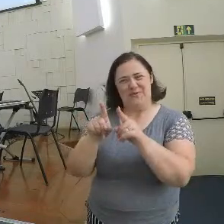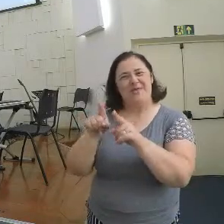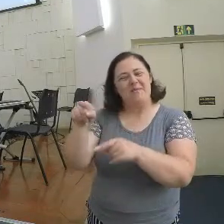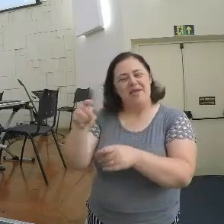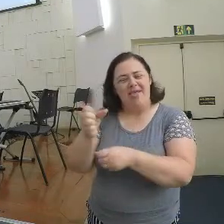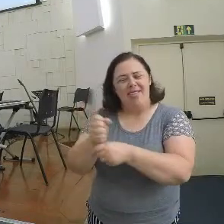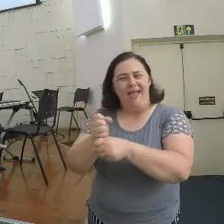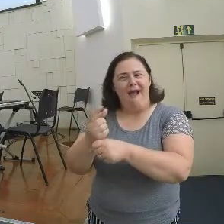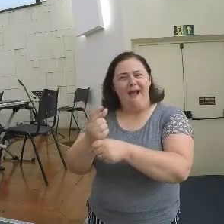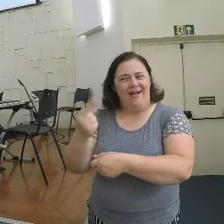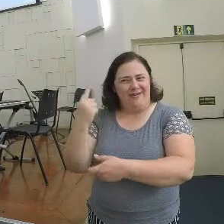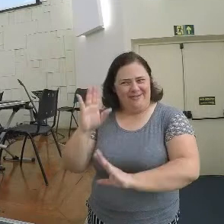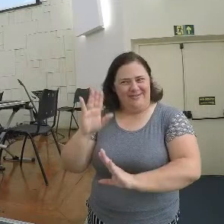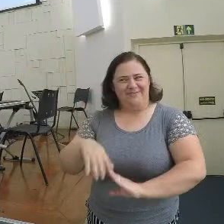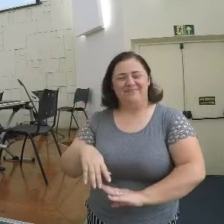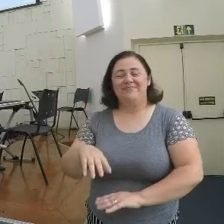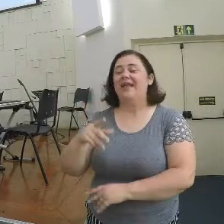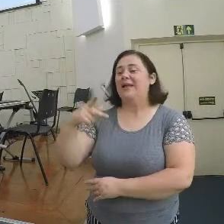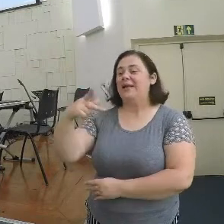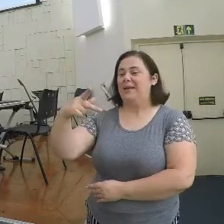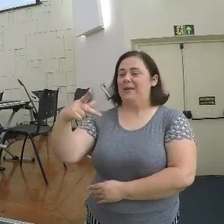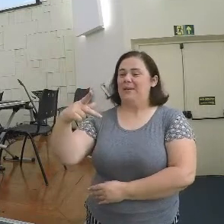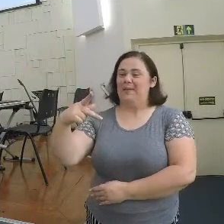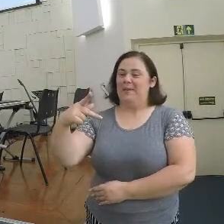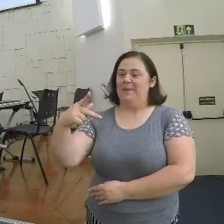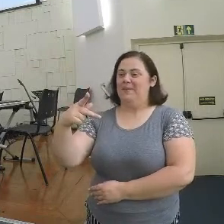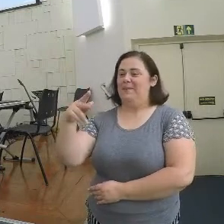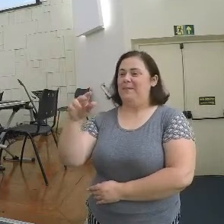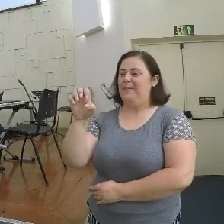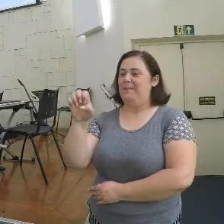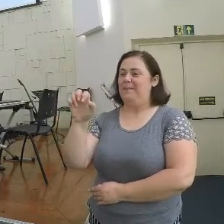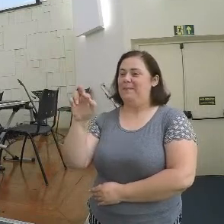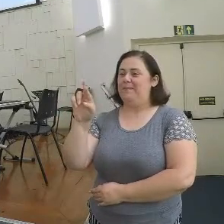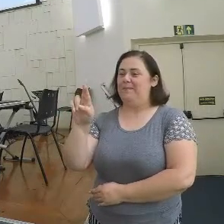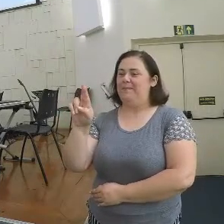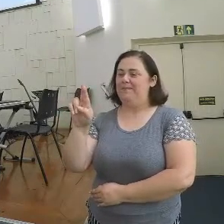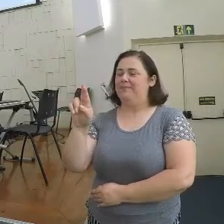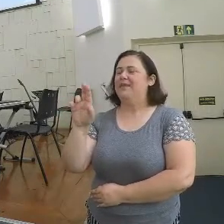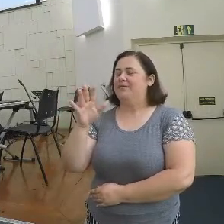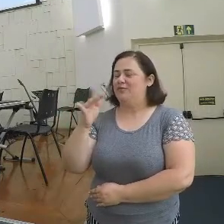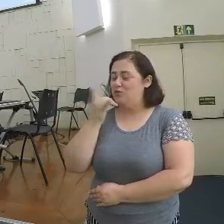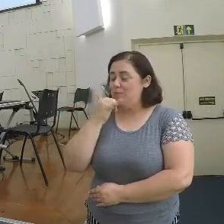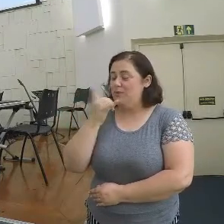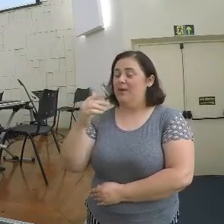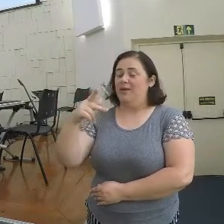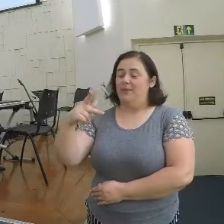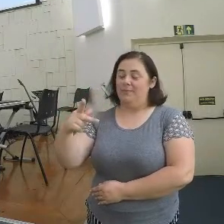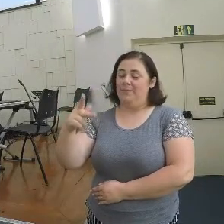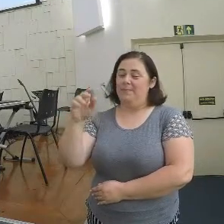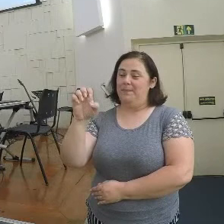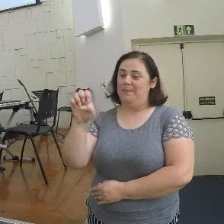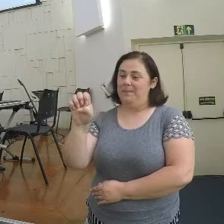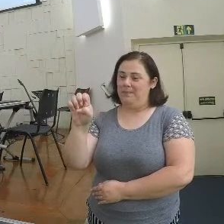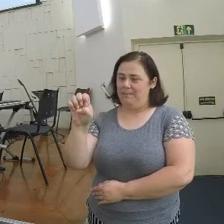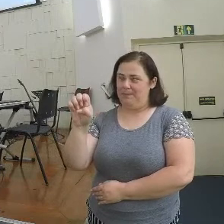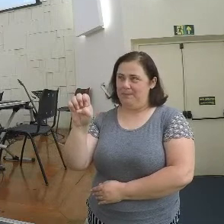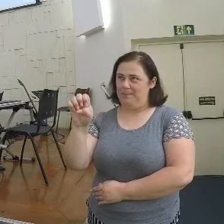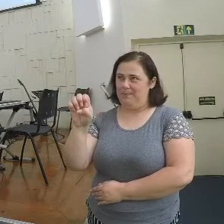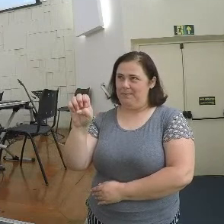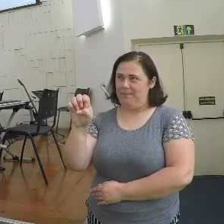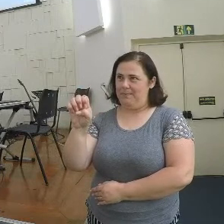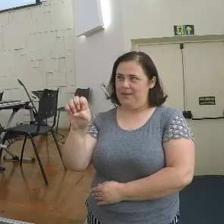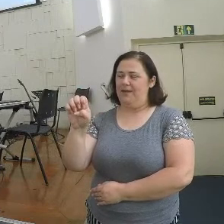mundo é abençoado. Meus irmãos, versículo 11: a ti e a tua casa, mas também